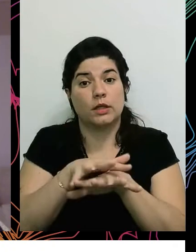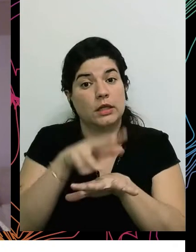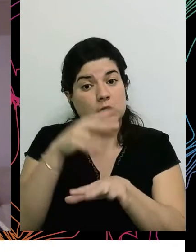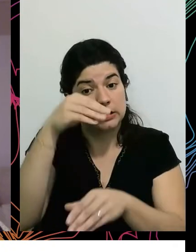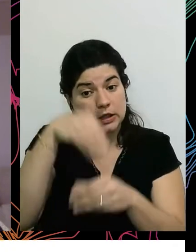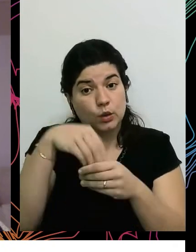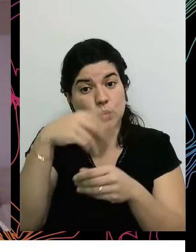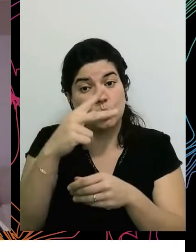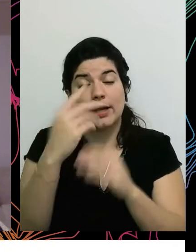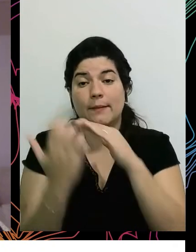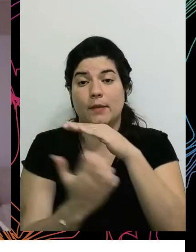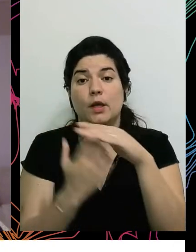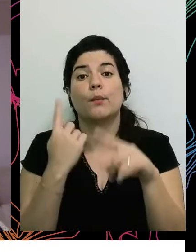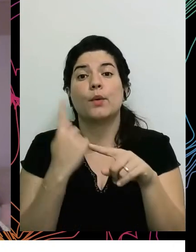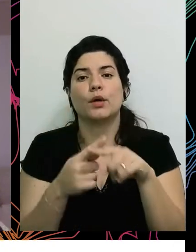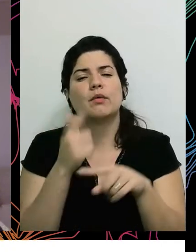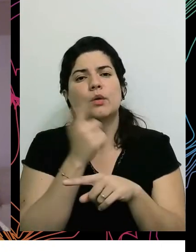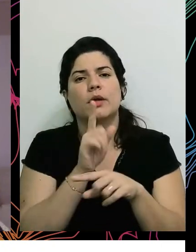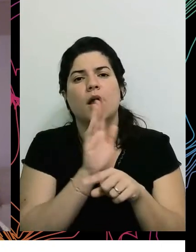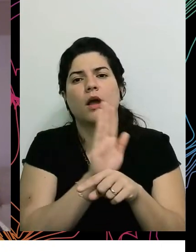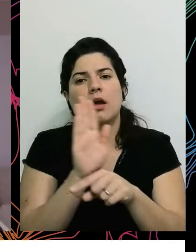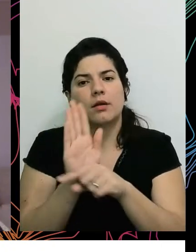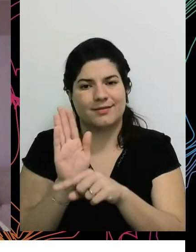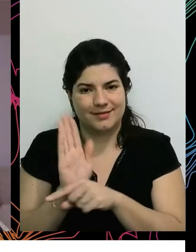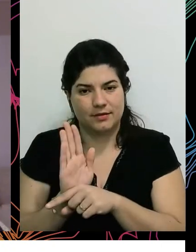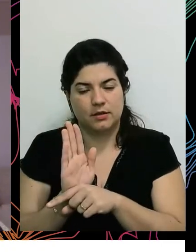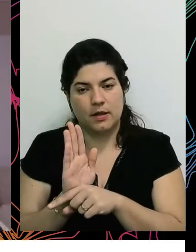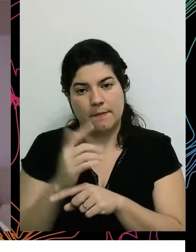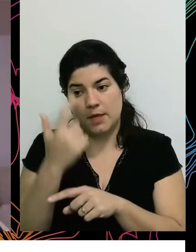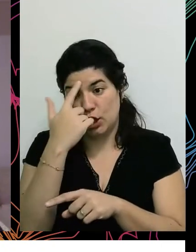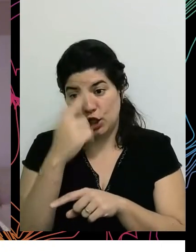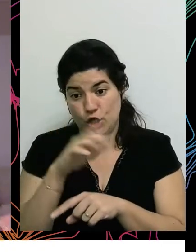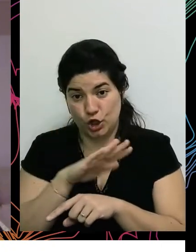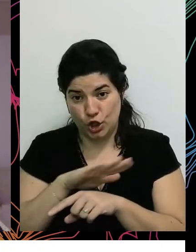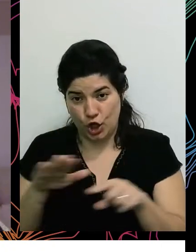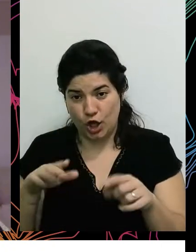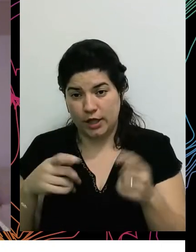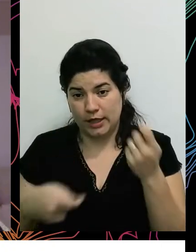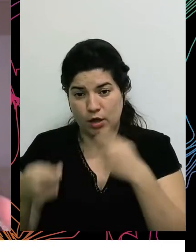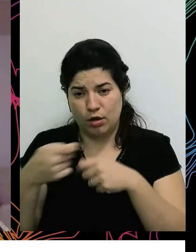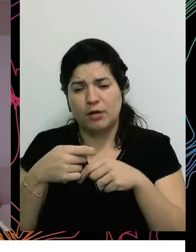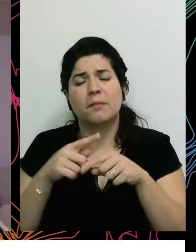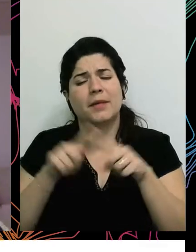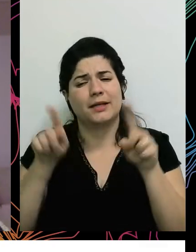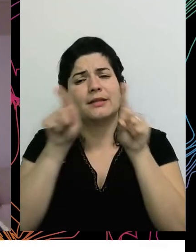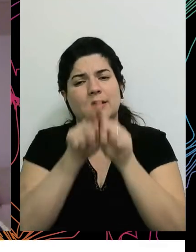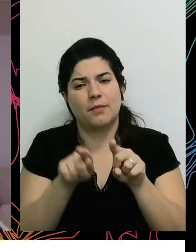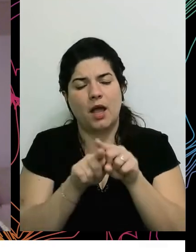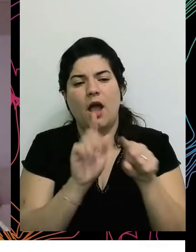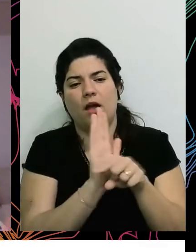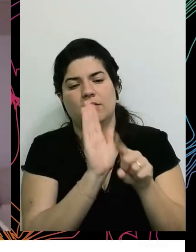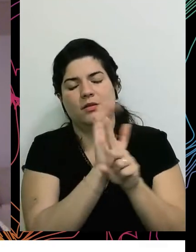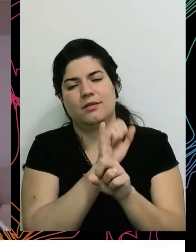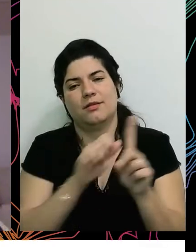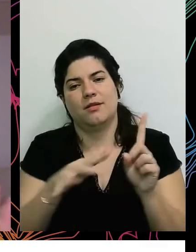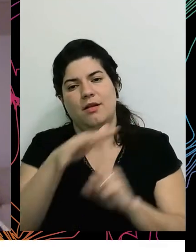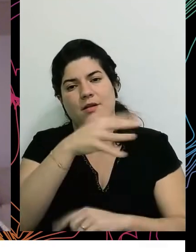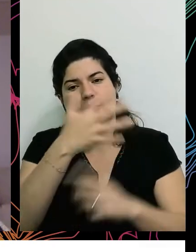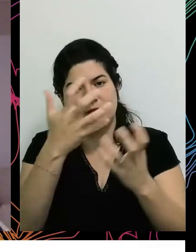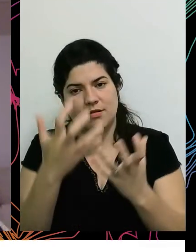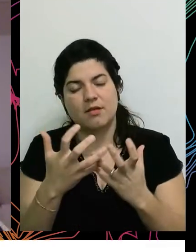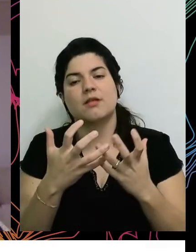forma você vai estar também contribuindo, não só para o negócio, como também para a sociedade que clama pela